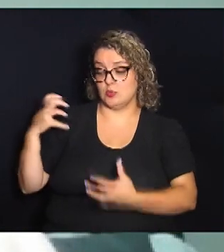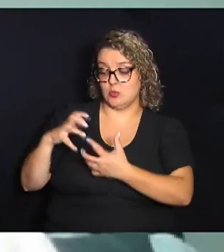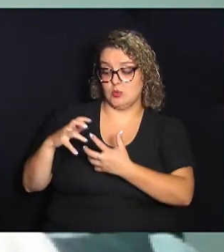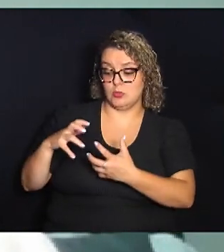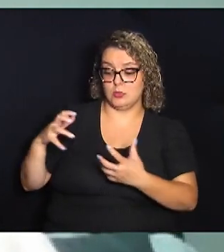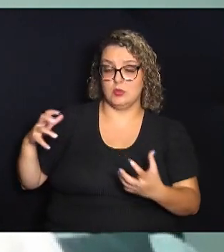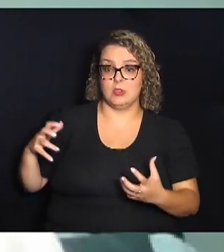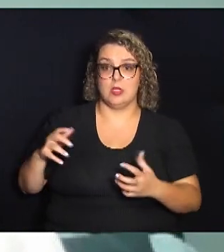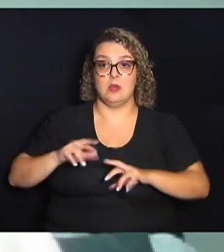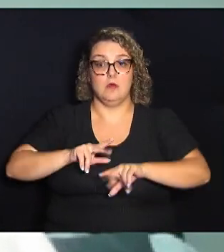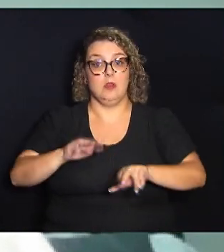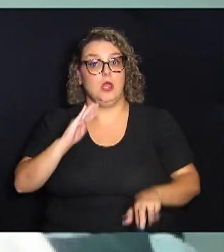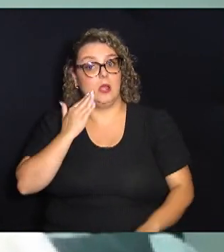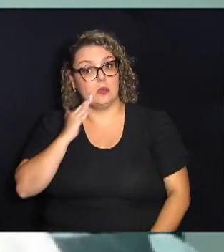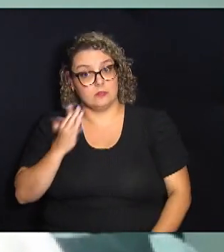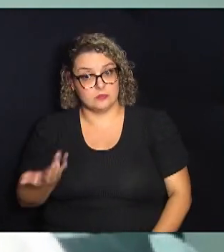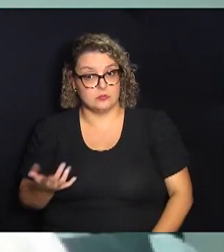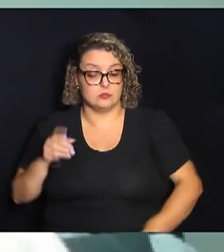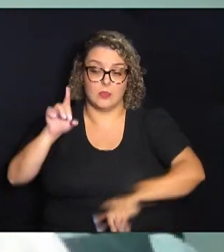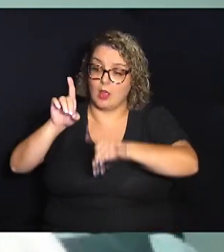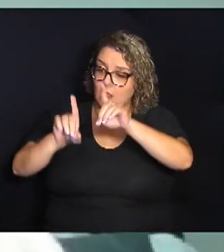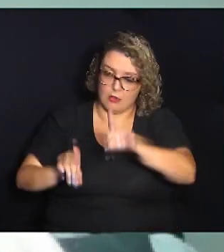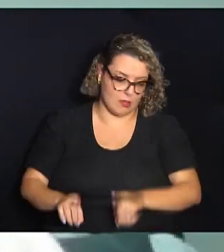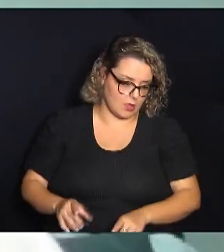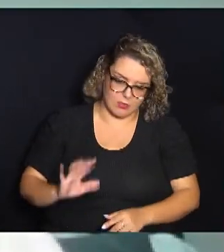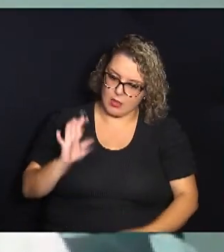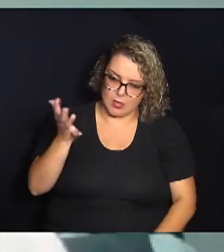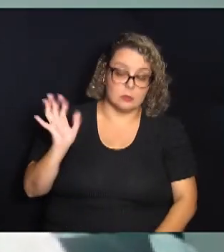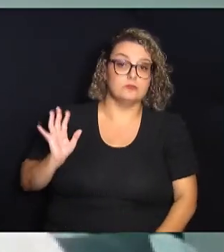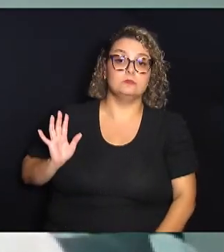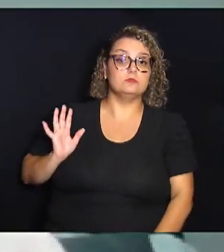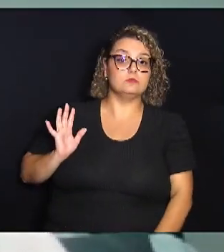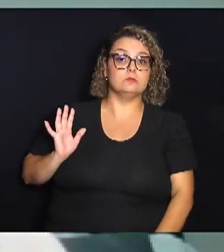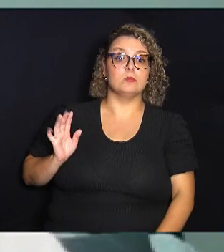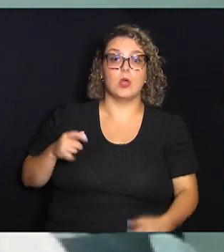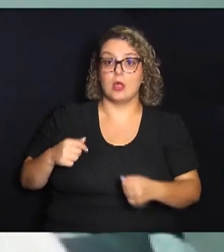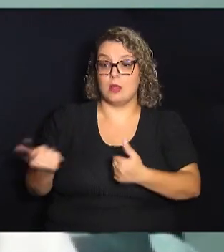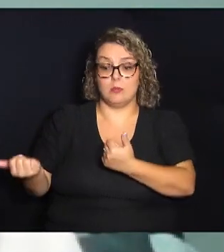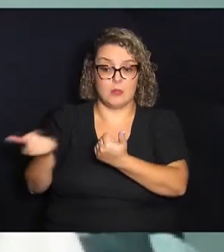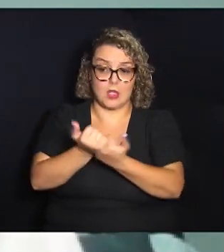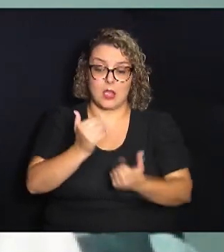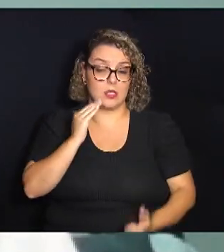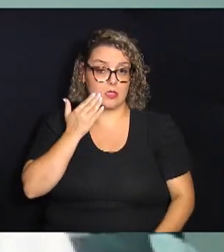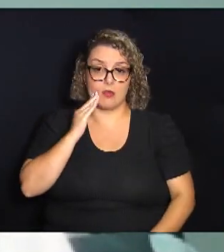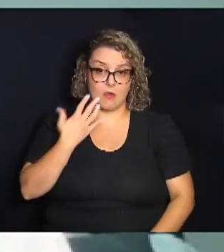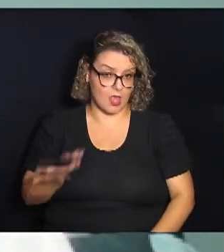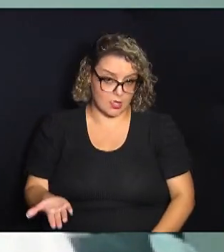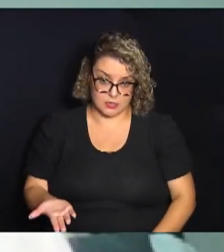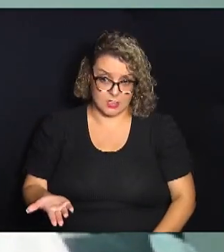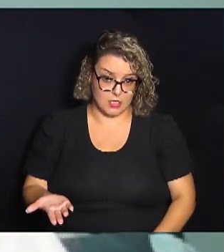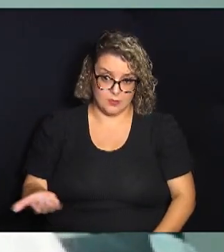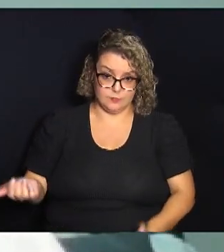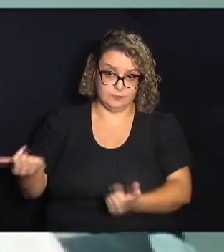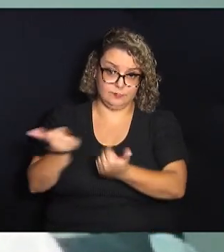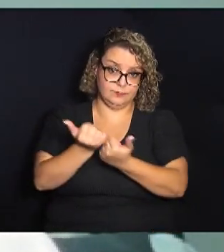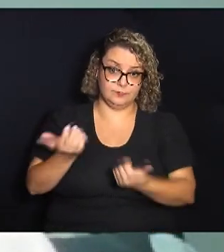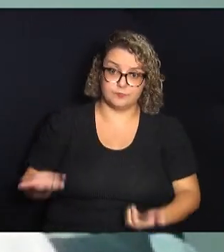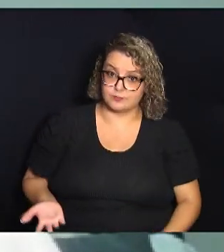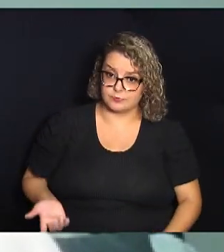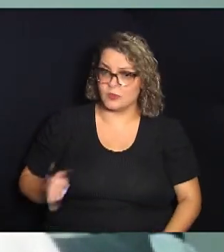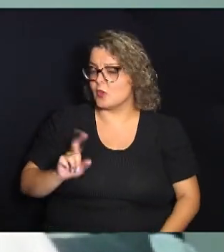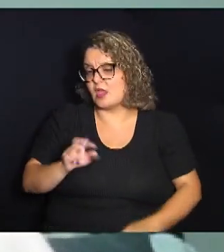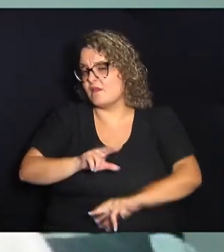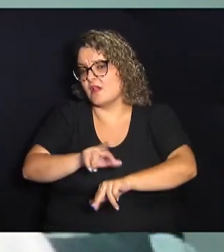muitas deficiências vão surgir. E você tem que suprir essas deficiências. Como eu falei, não é muita coisa.